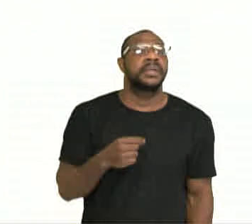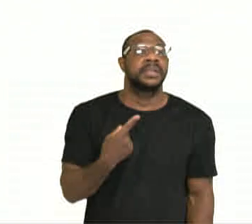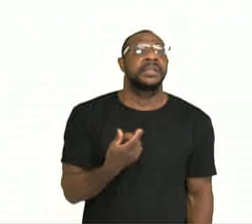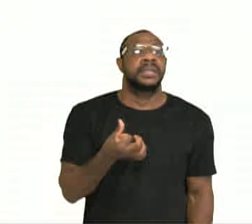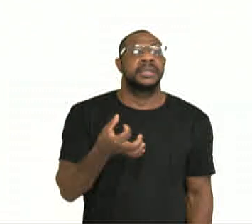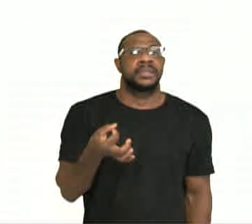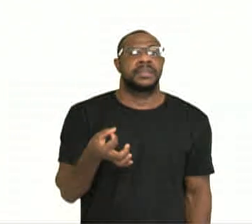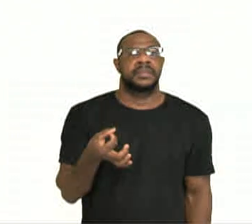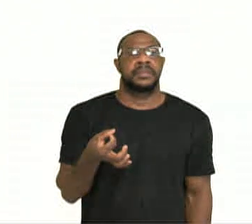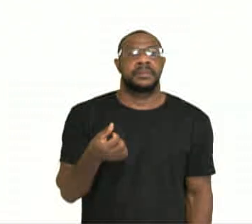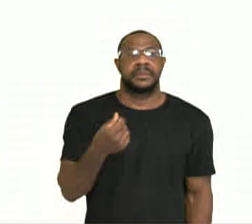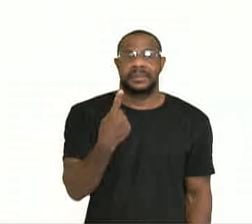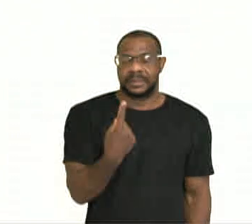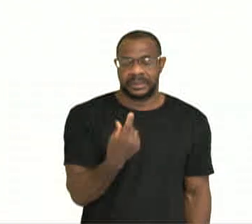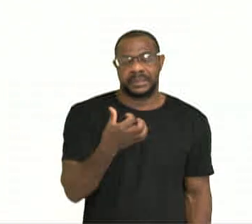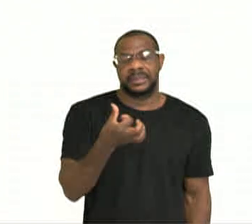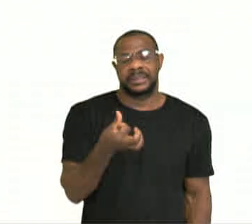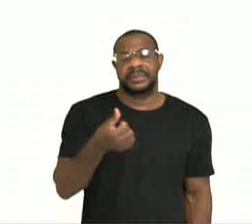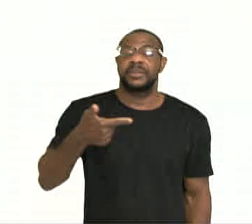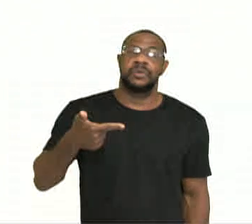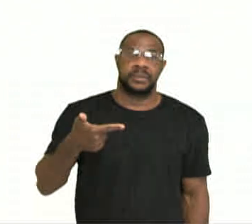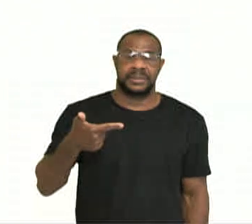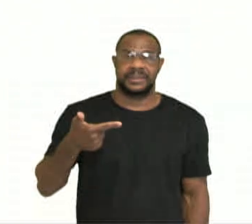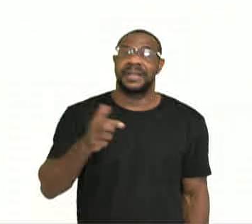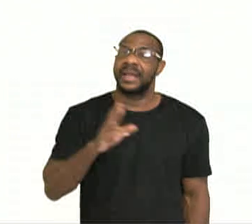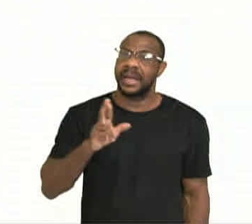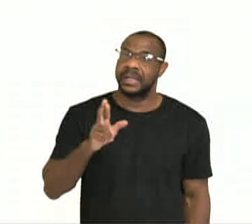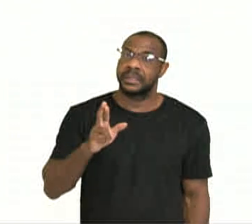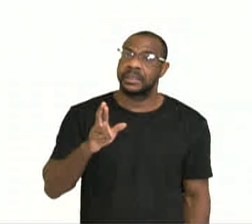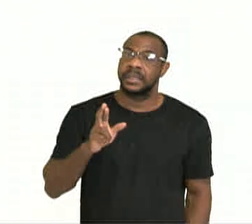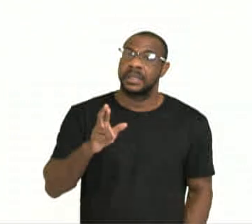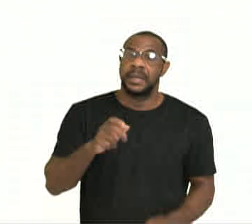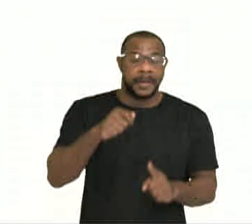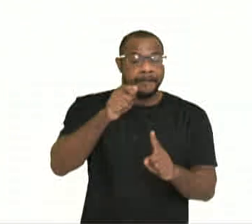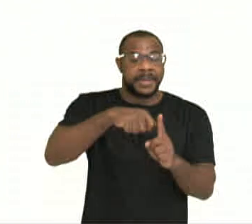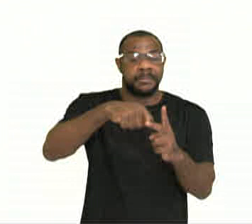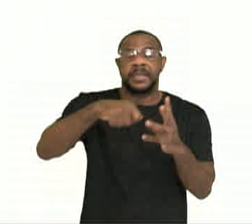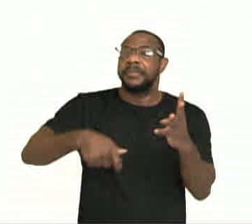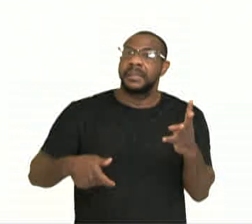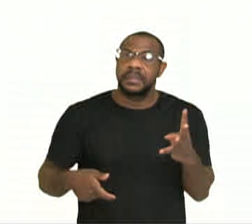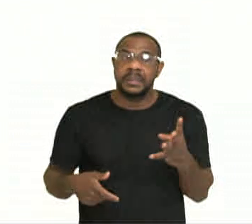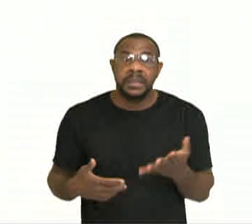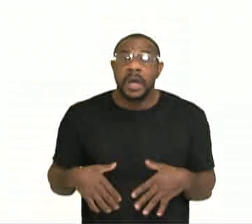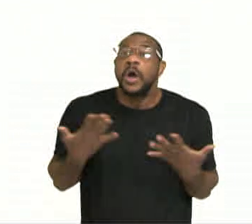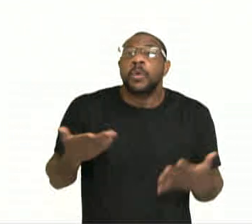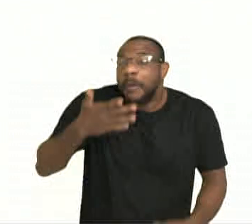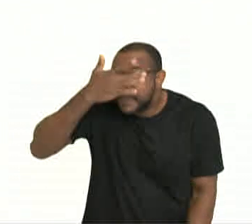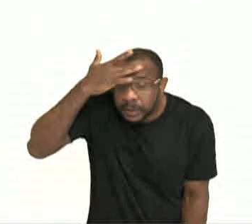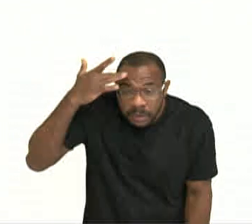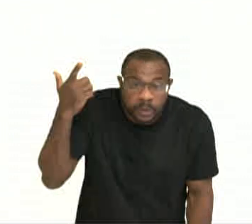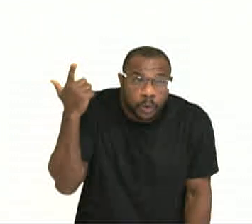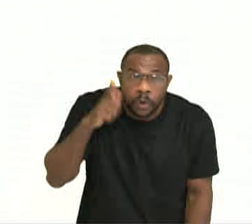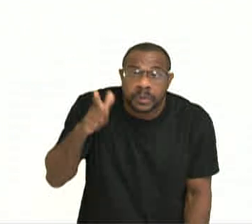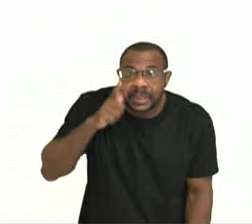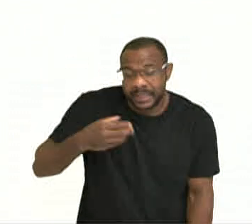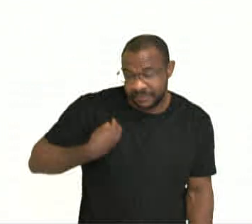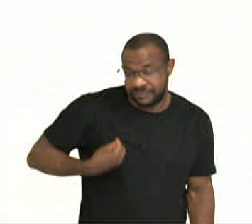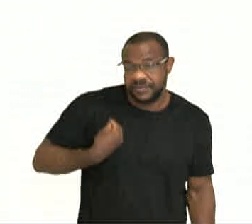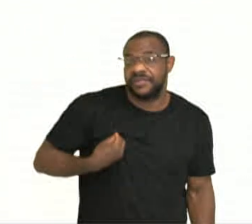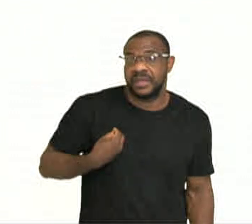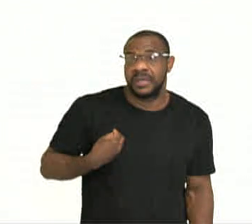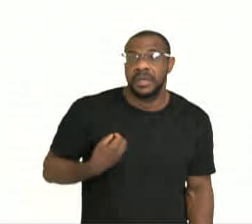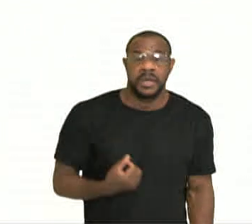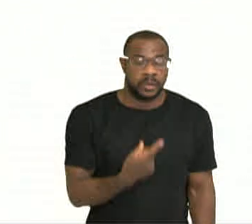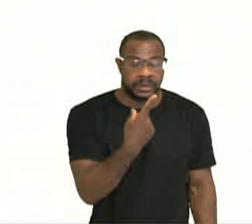162 por mês. Qual a pessoa consegue manter o mínimo de acesso a serviços básicos,